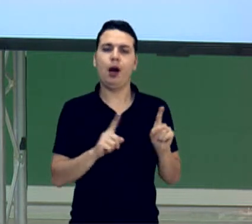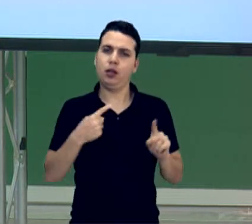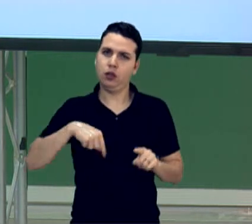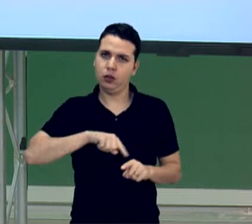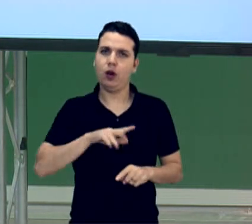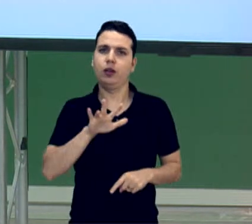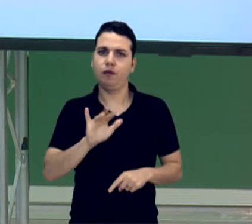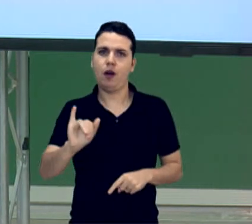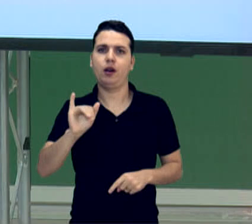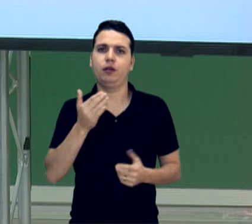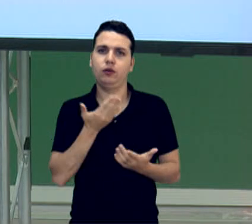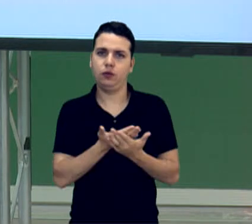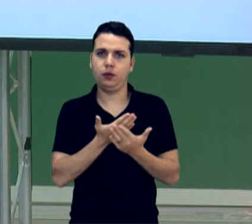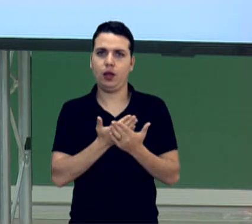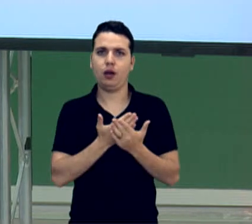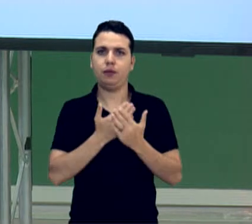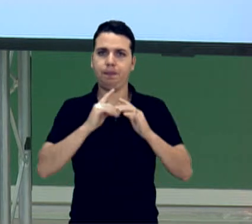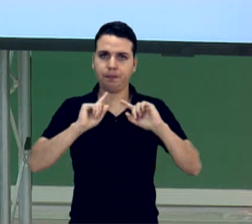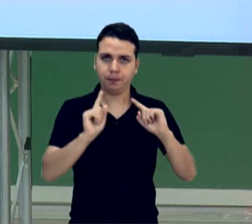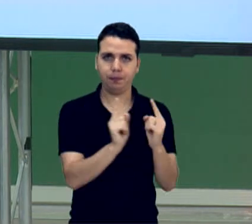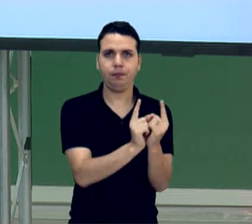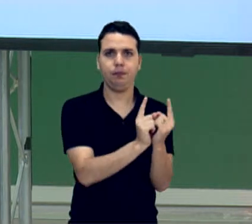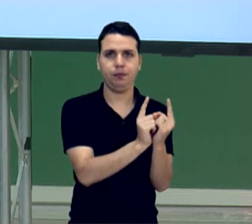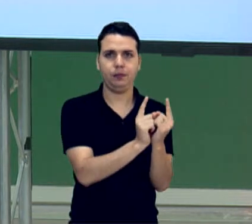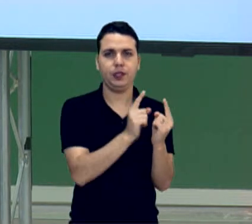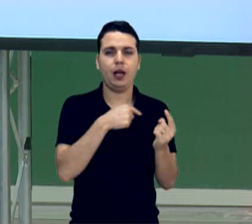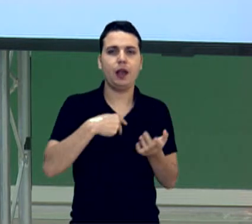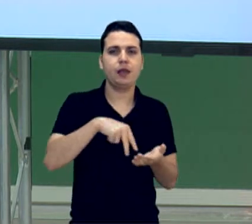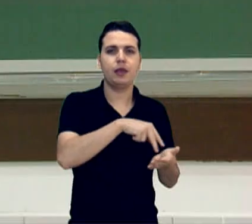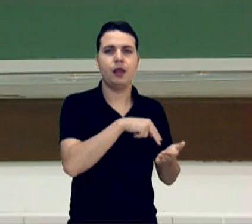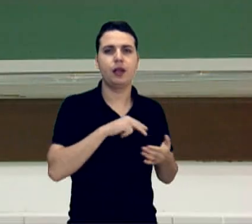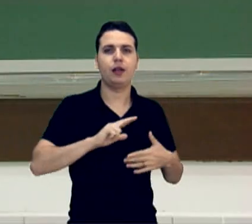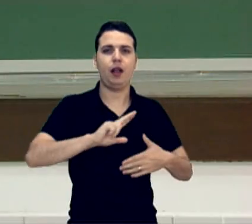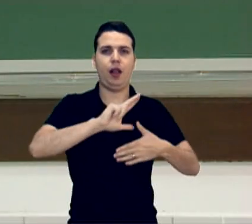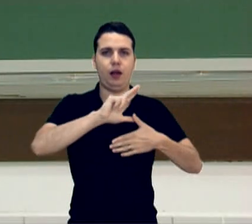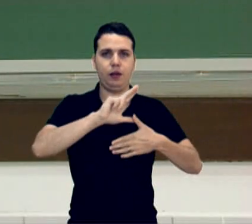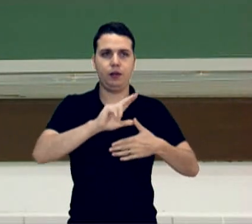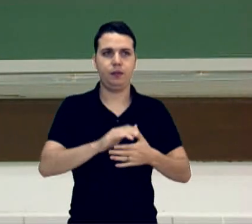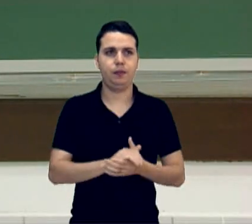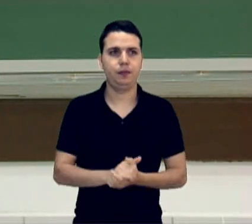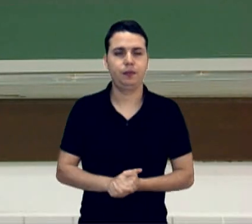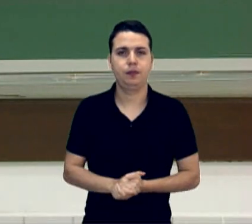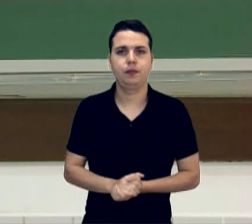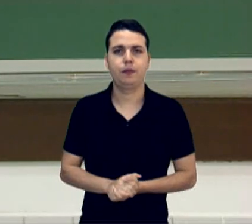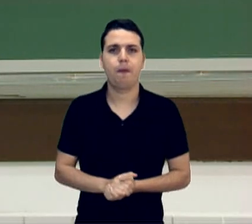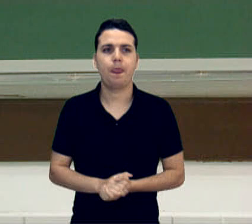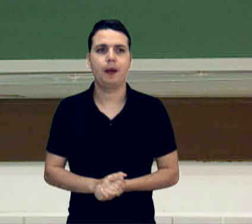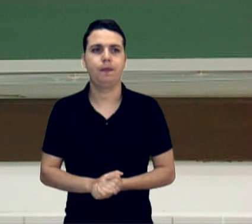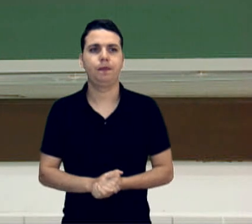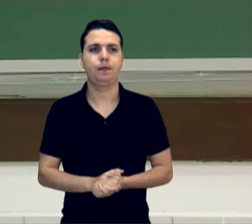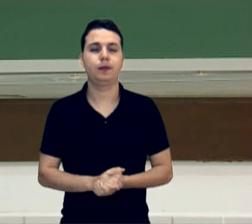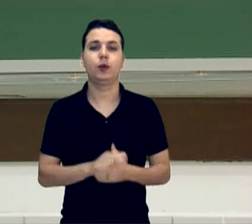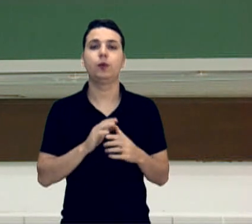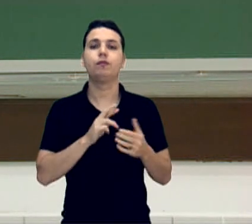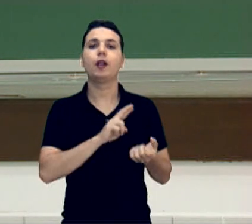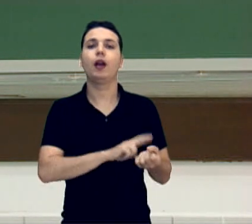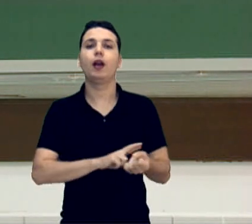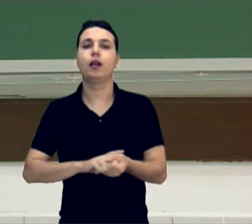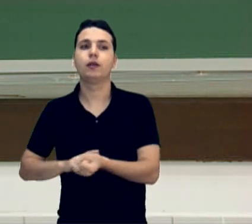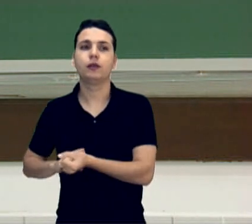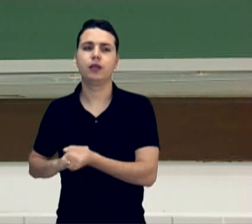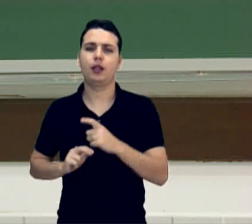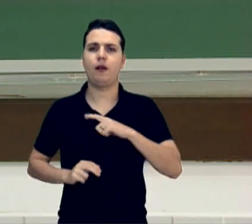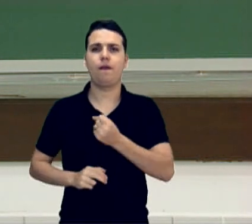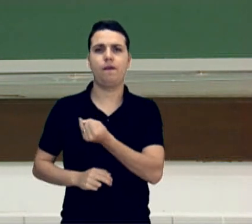da dança envolvente, que é a dança latina. Vamos aos ritmos, então muitos são